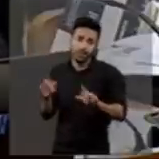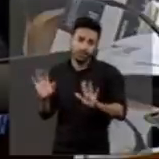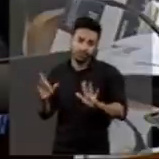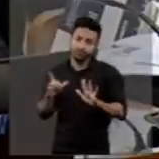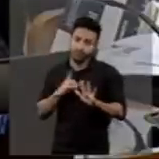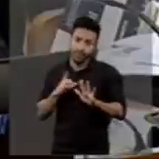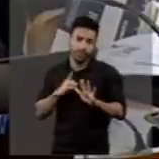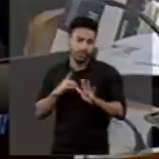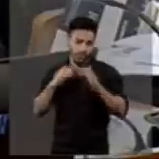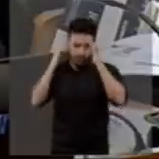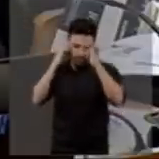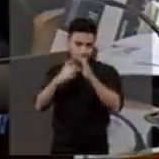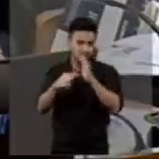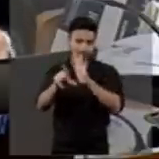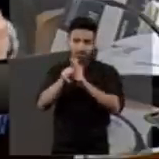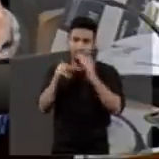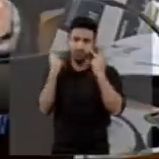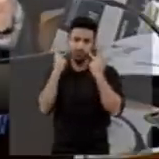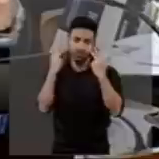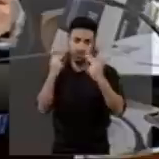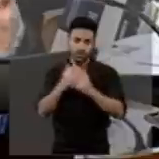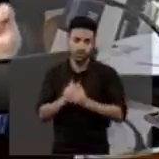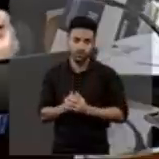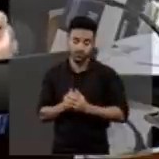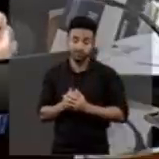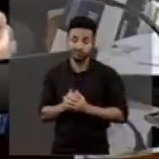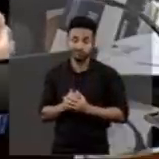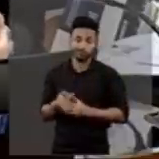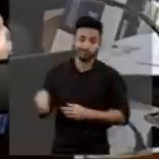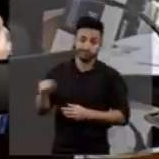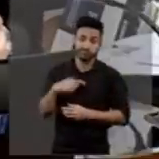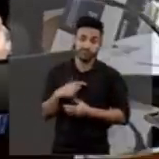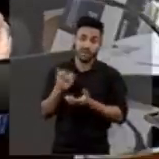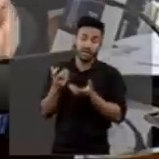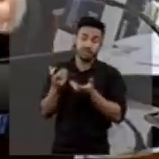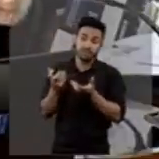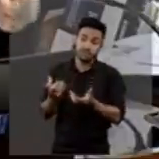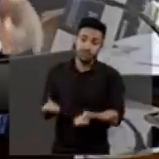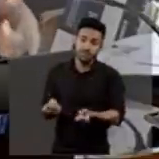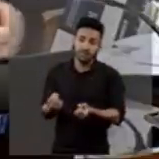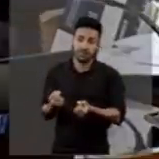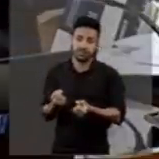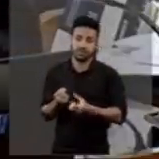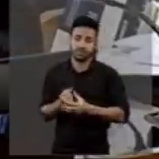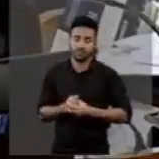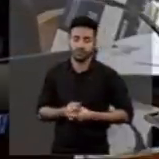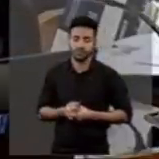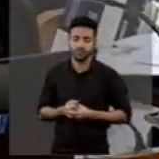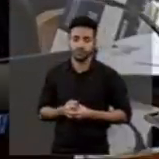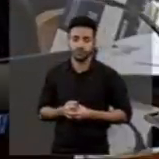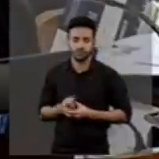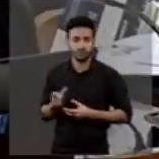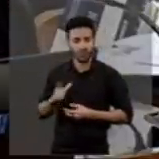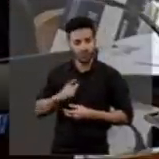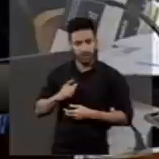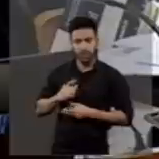legal, um mercado que é tolerado, não só, e apesar de ser nocivo à saúde, pelos